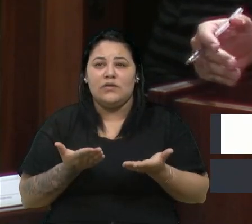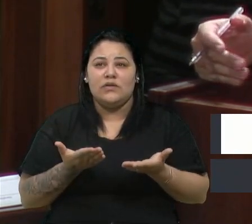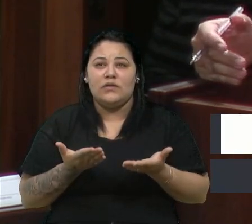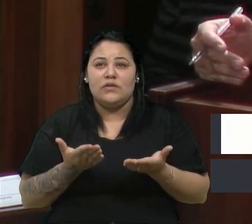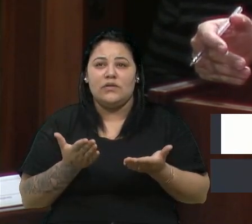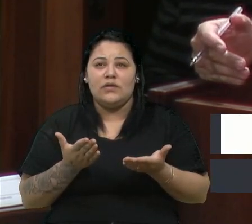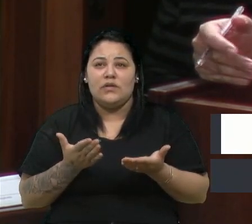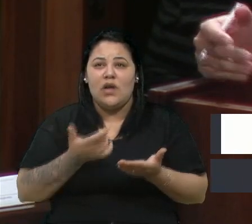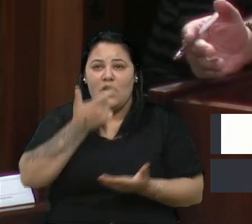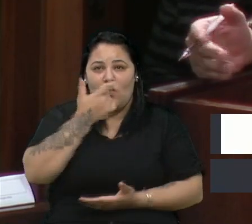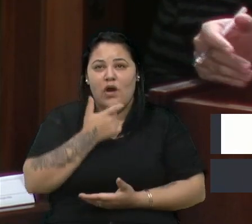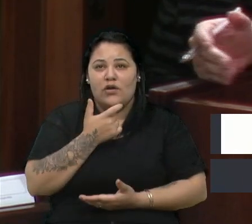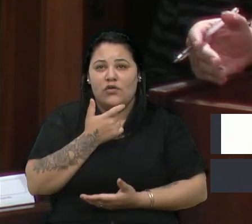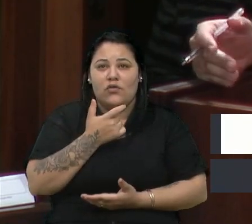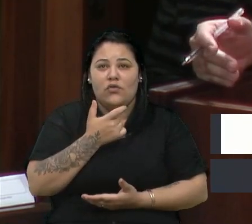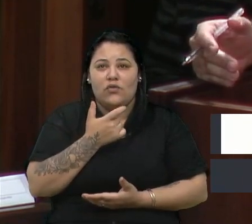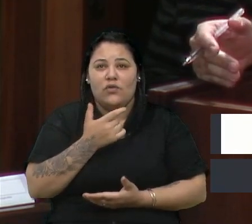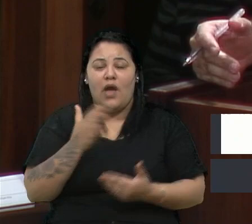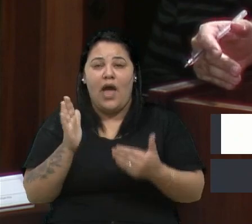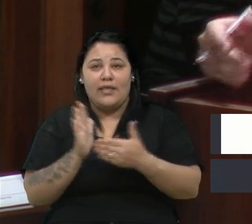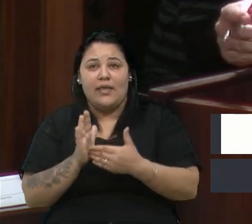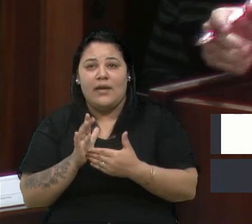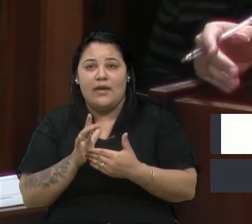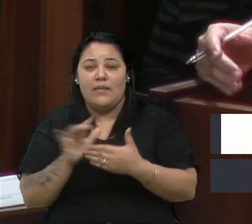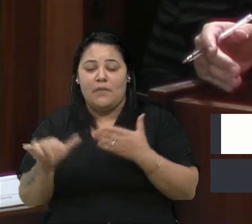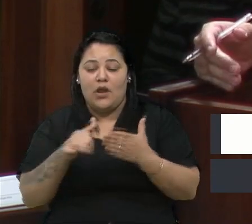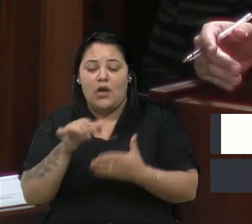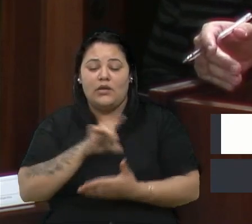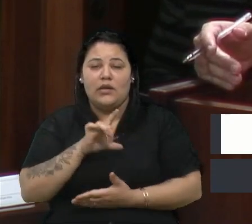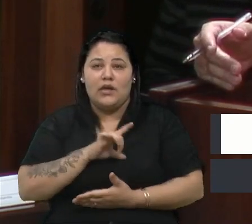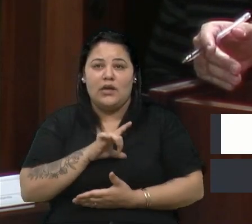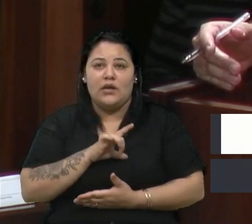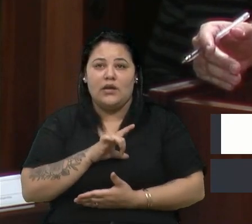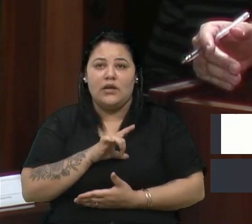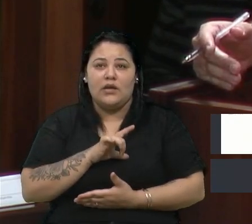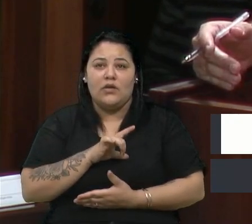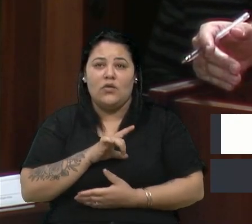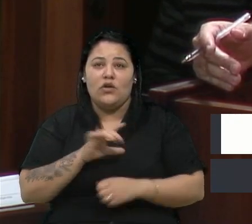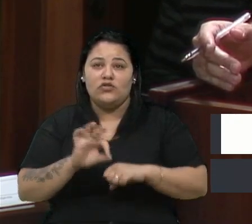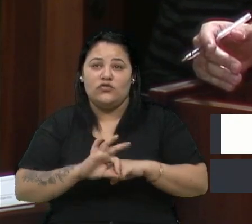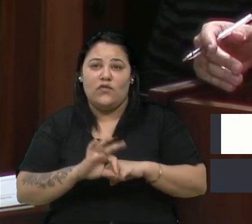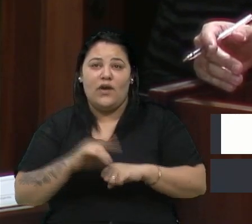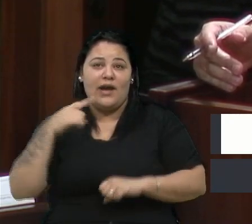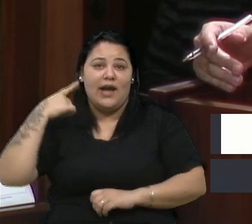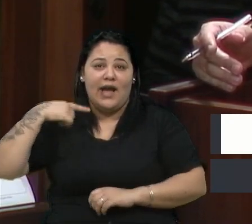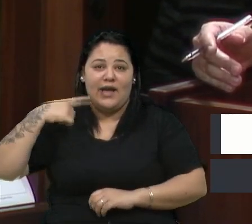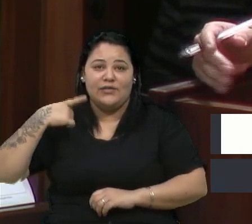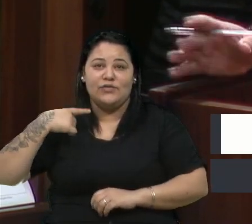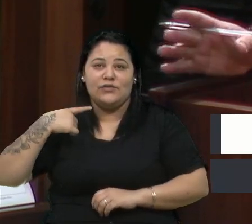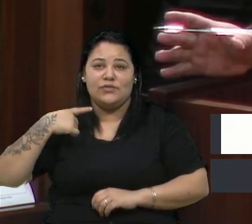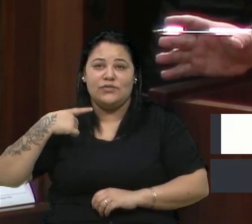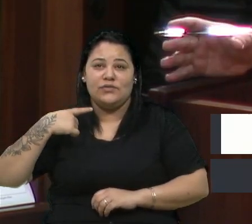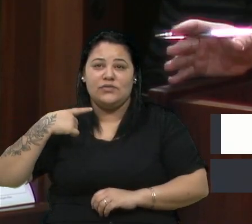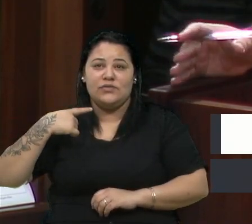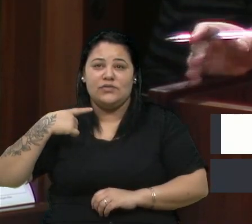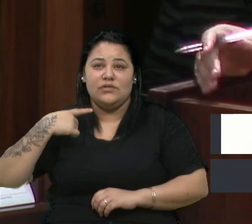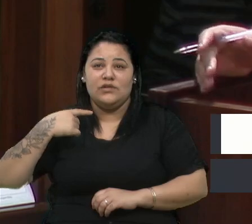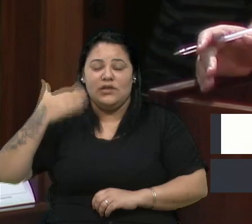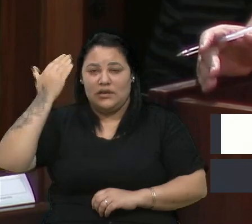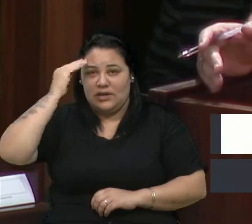ter um advogado, né, que entenda um pouquinho de economia, como o senhor entende, do que ter um general do Exército no Ministério